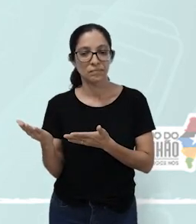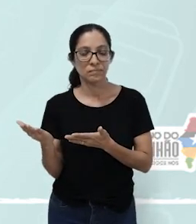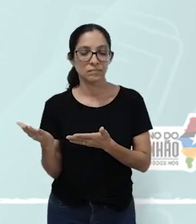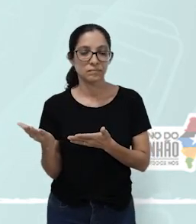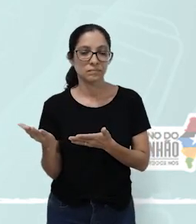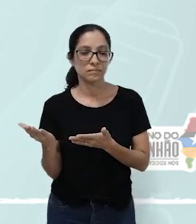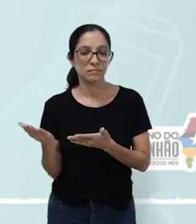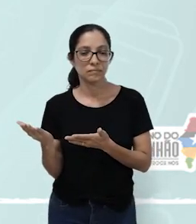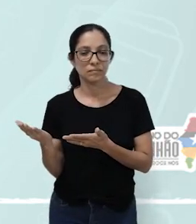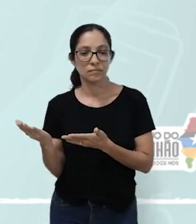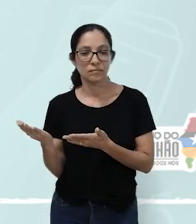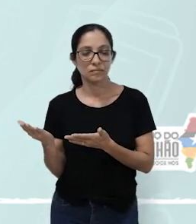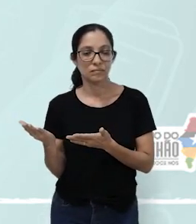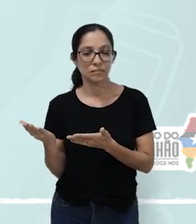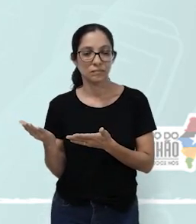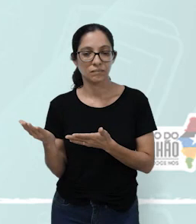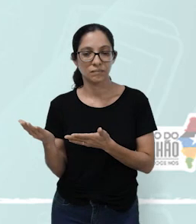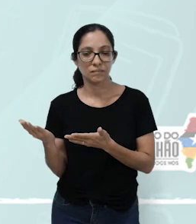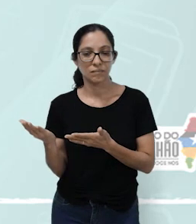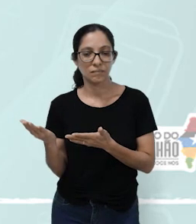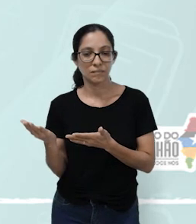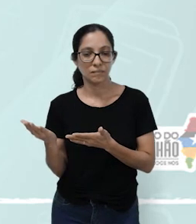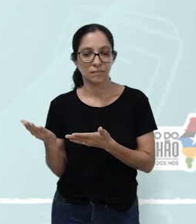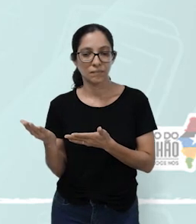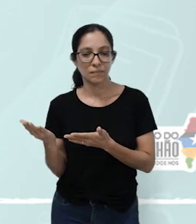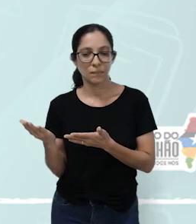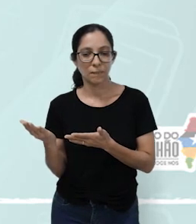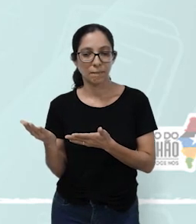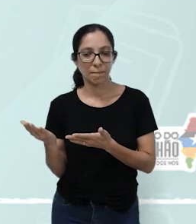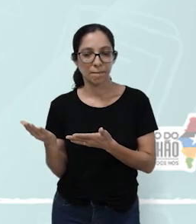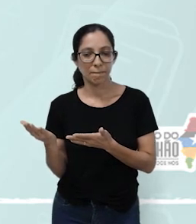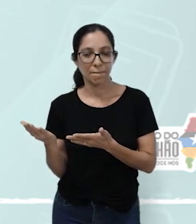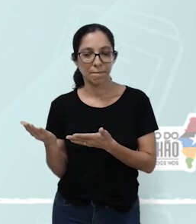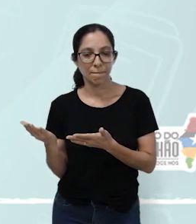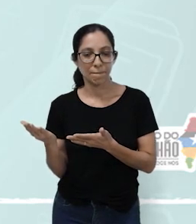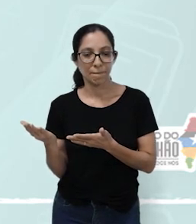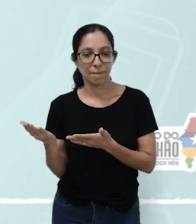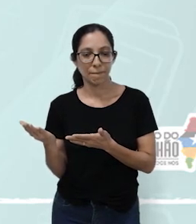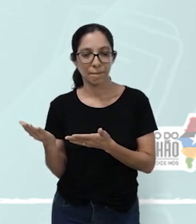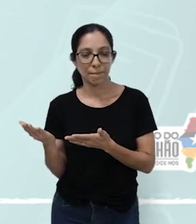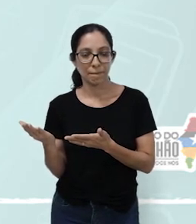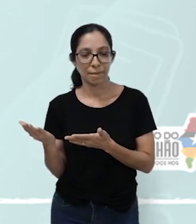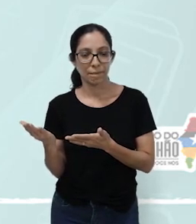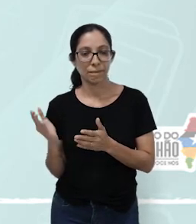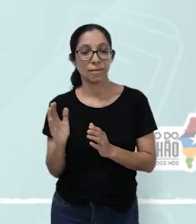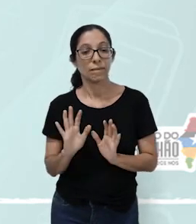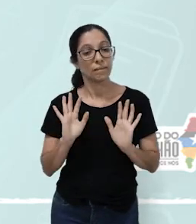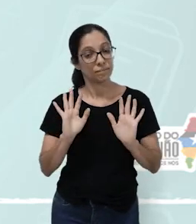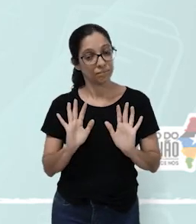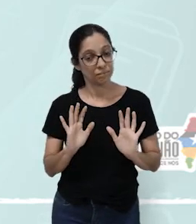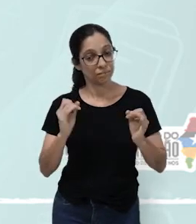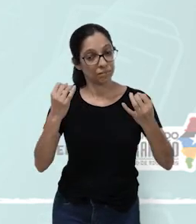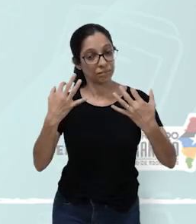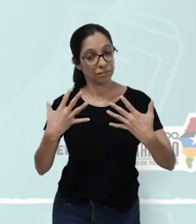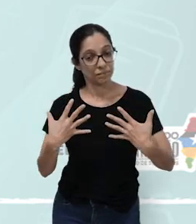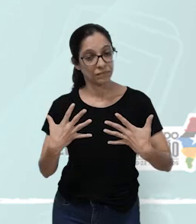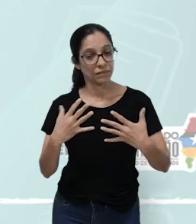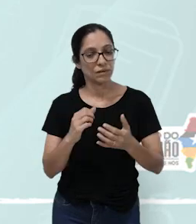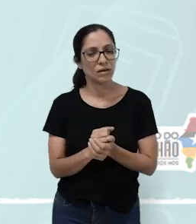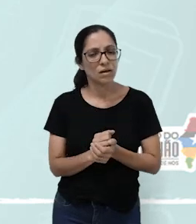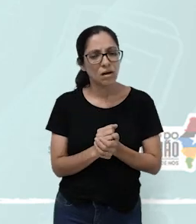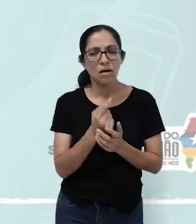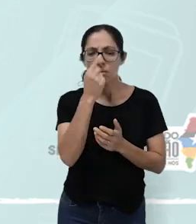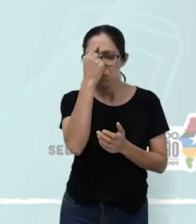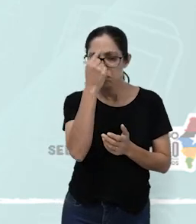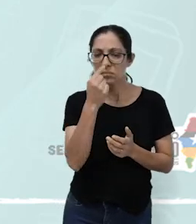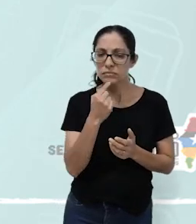espaço de tempo. Os esportes que compõem essa lista são capoeira, ginástica, saltos e lutas. Fiz questão